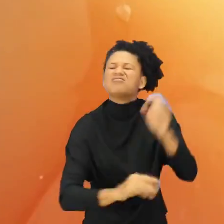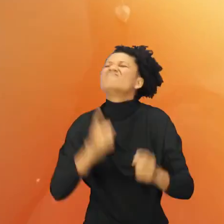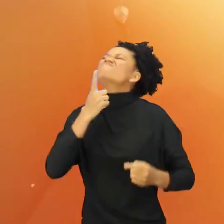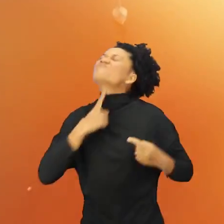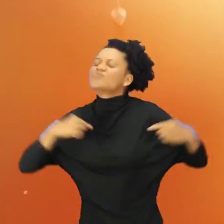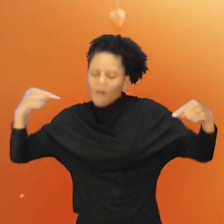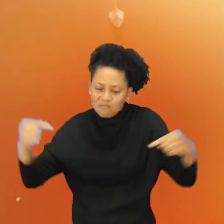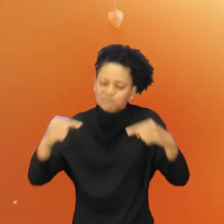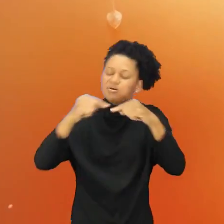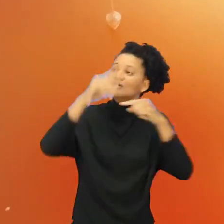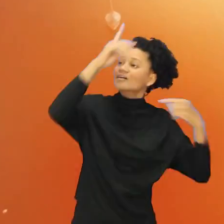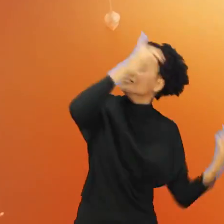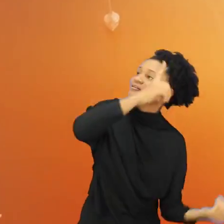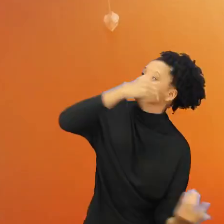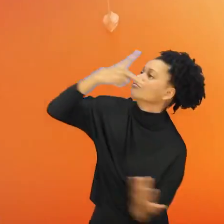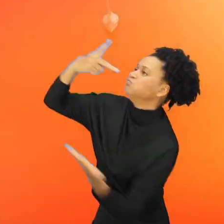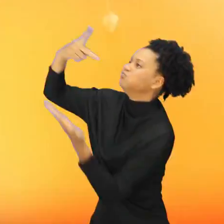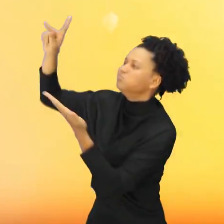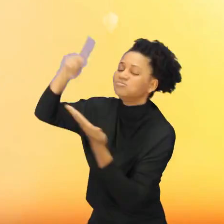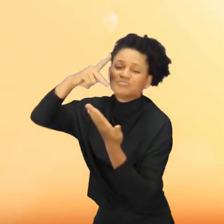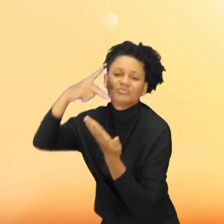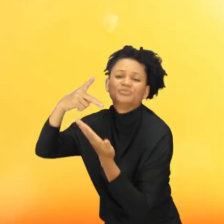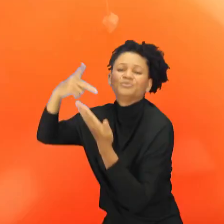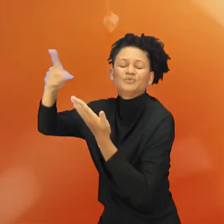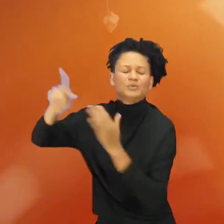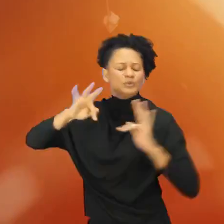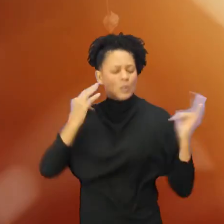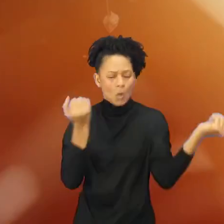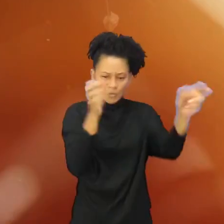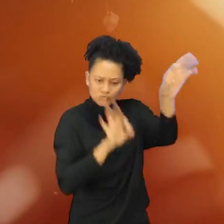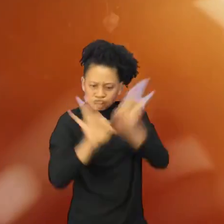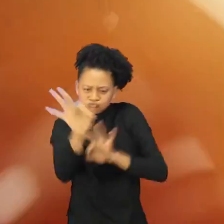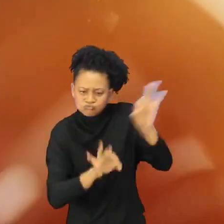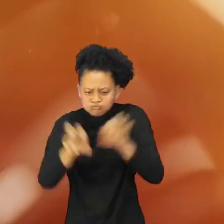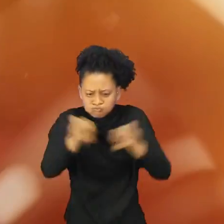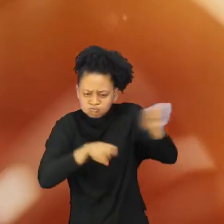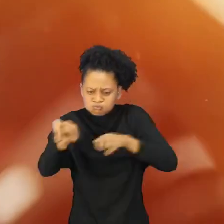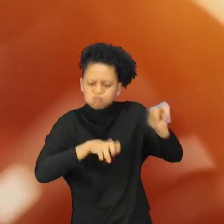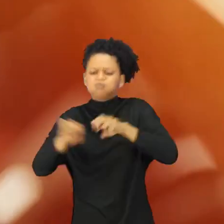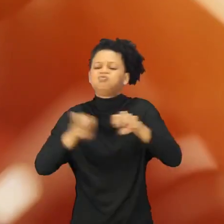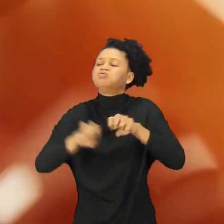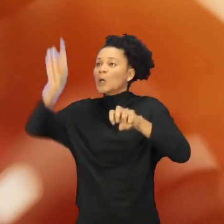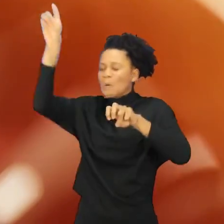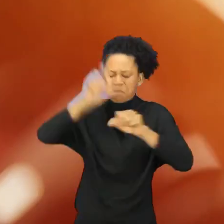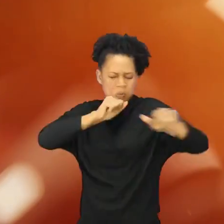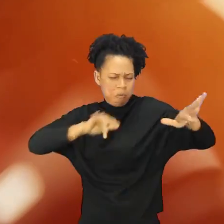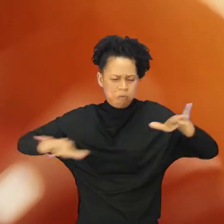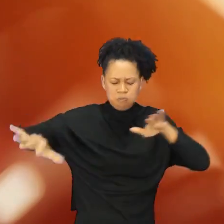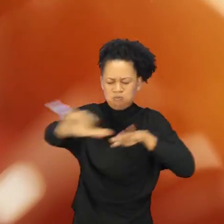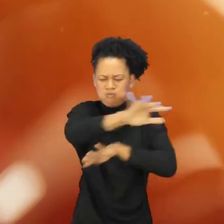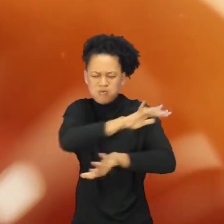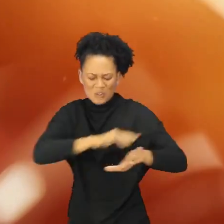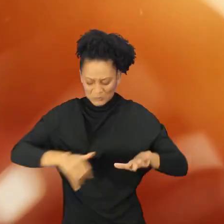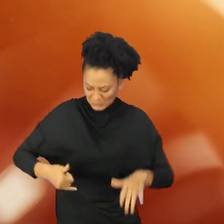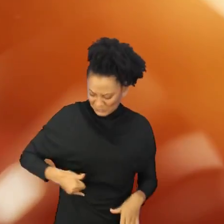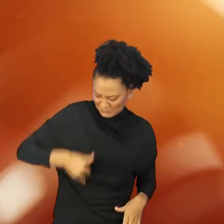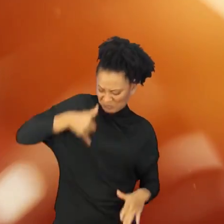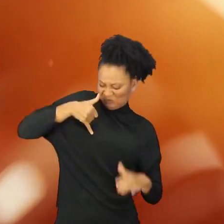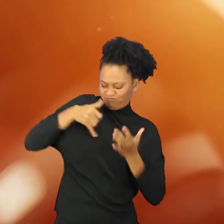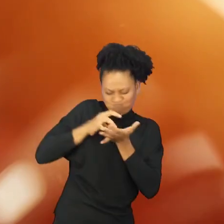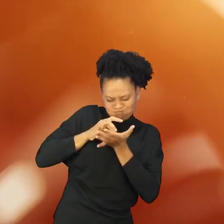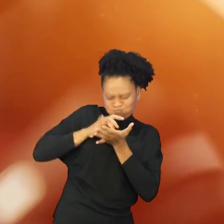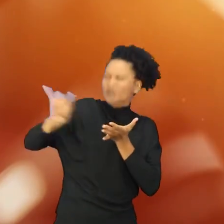Teu querer? O que eu posso fazer sem o Teu agir? Rejeito a vaidade que houver